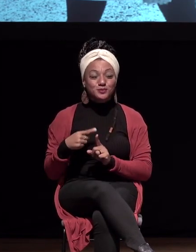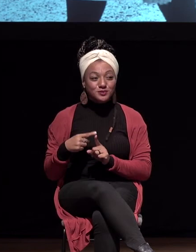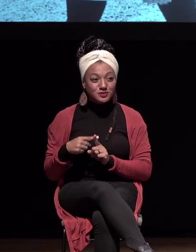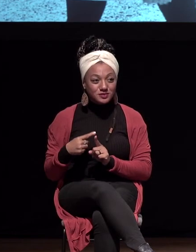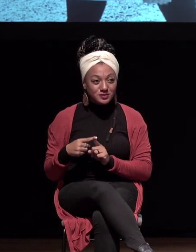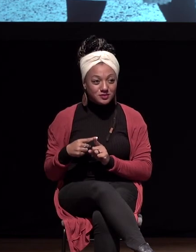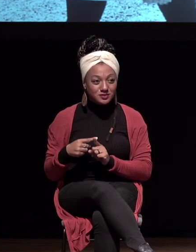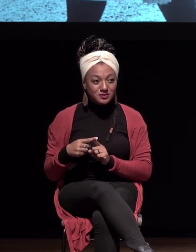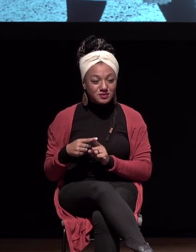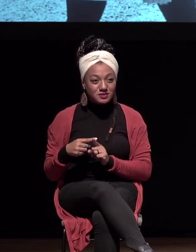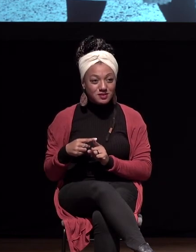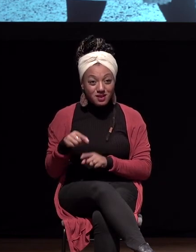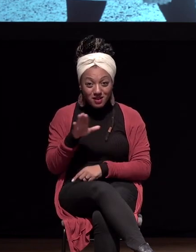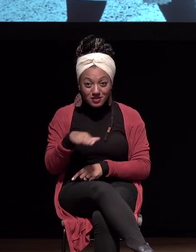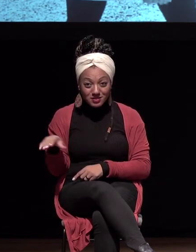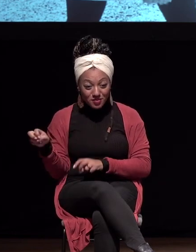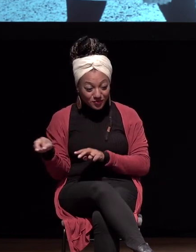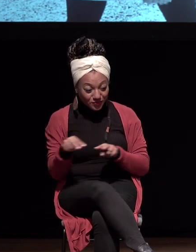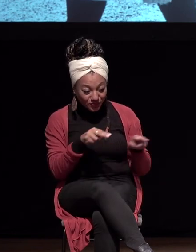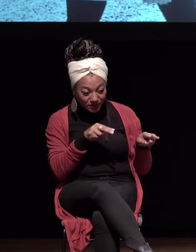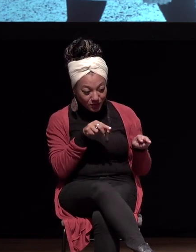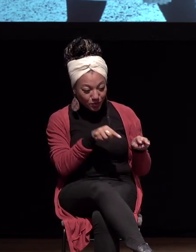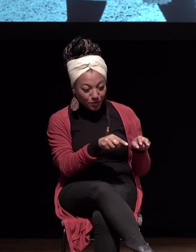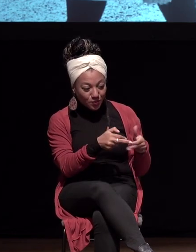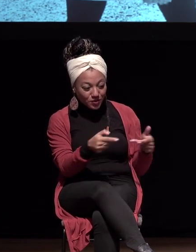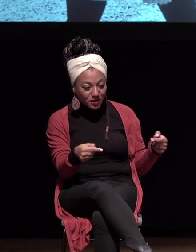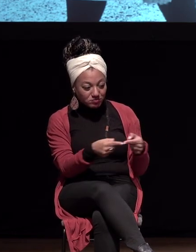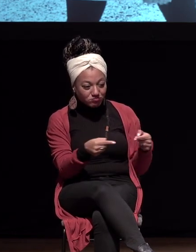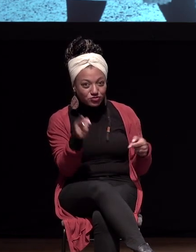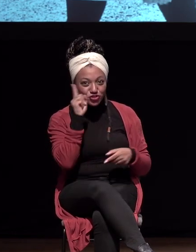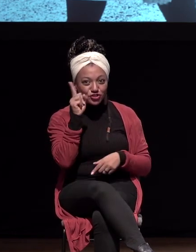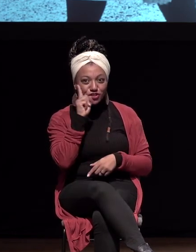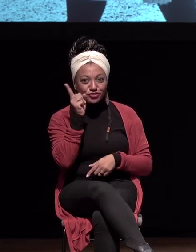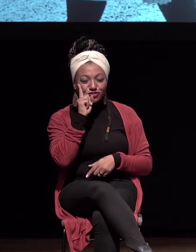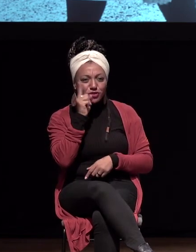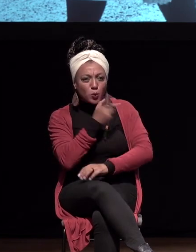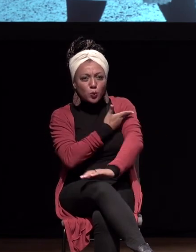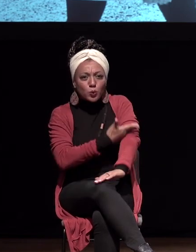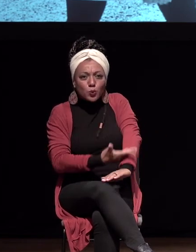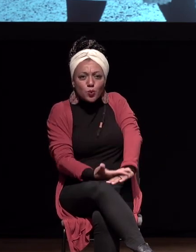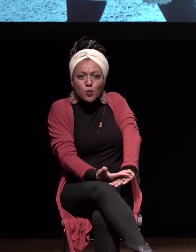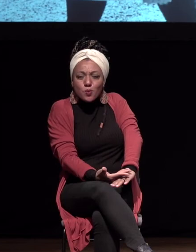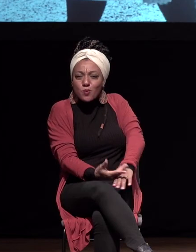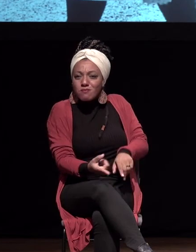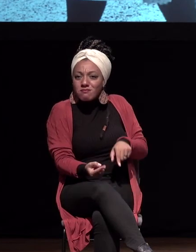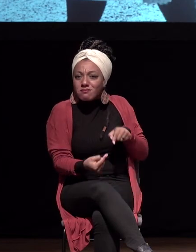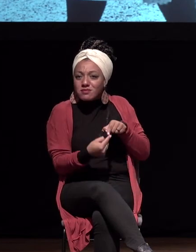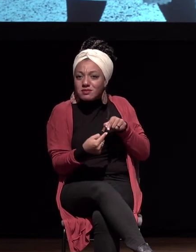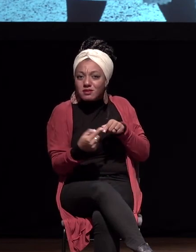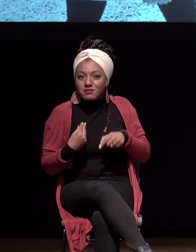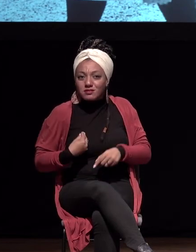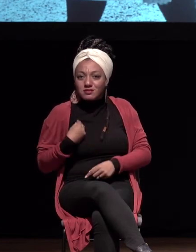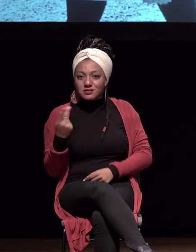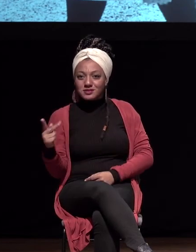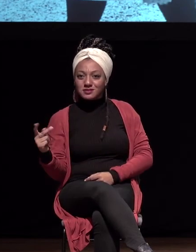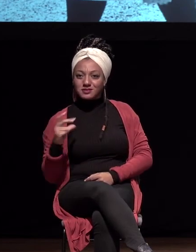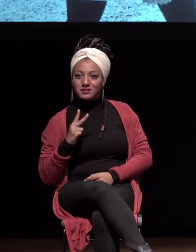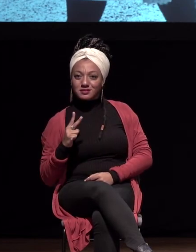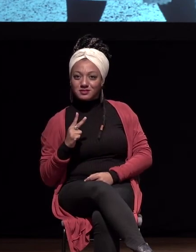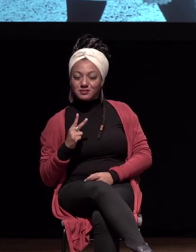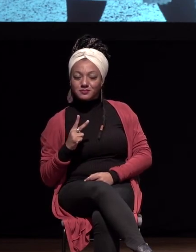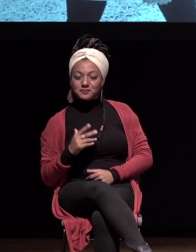Porque eles viam ali o cotidiano que era muito comum ao deles. Daí, eu acho